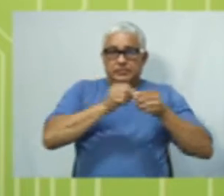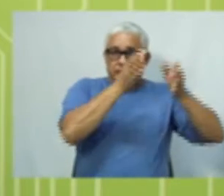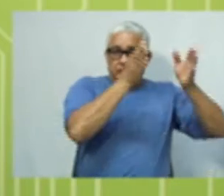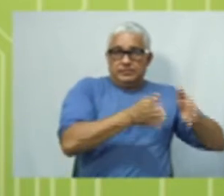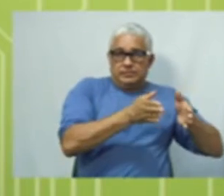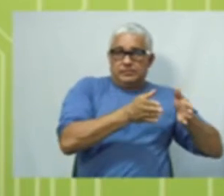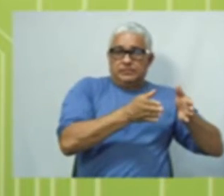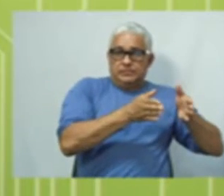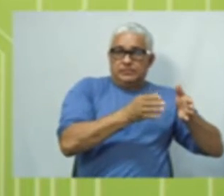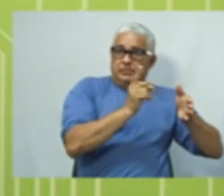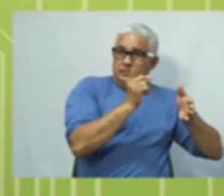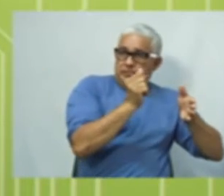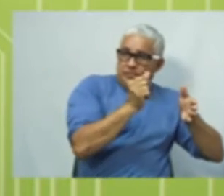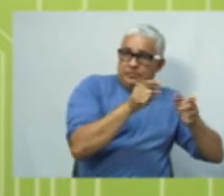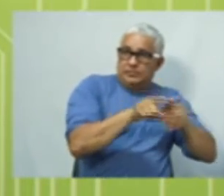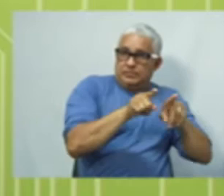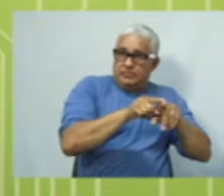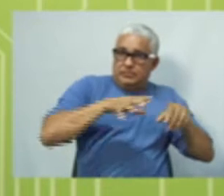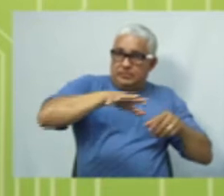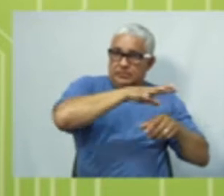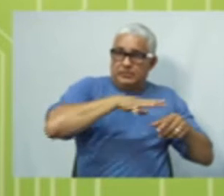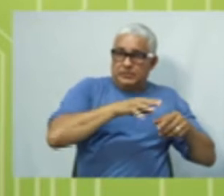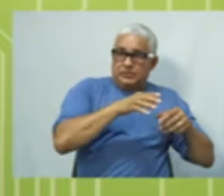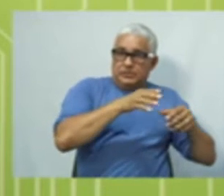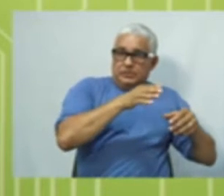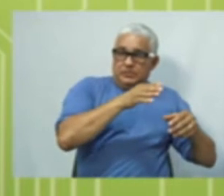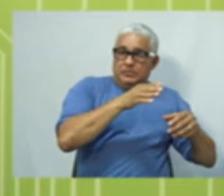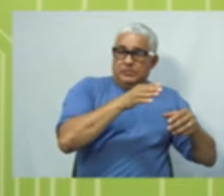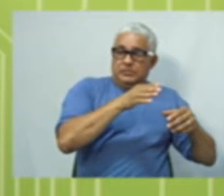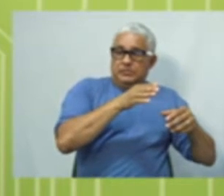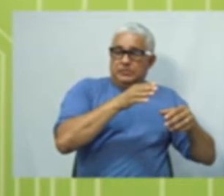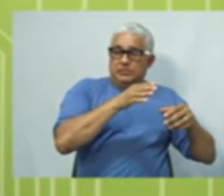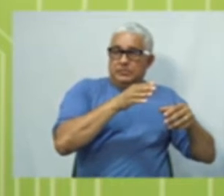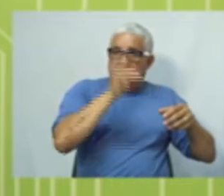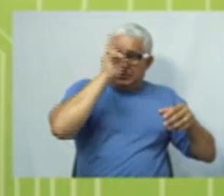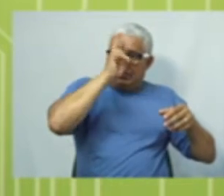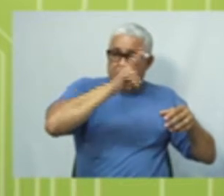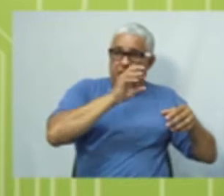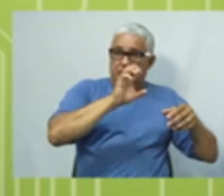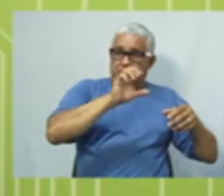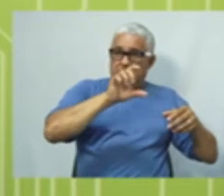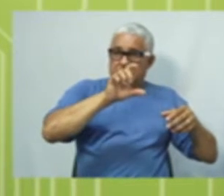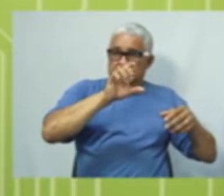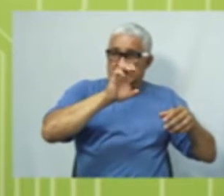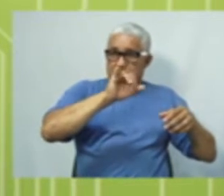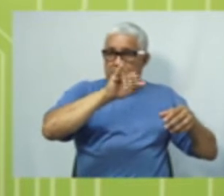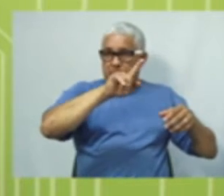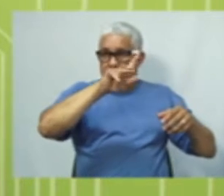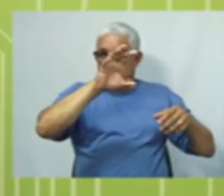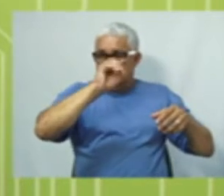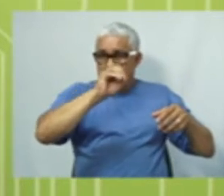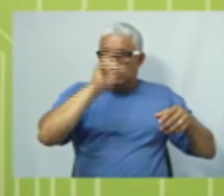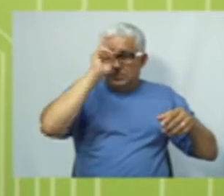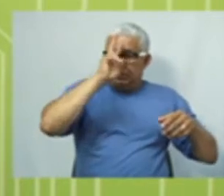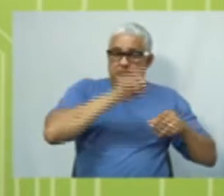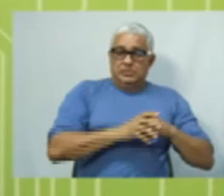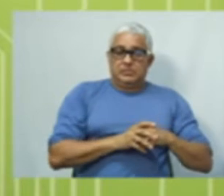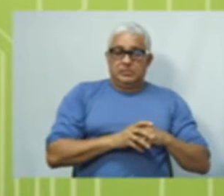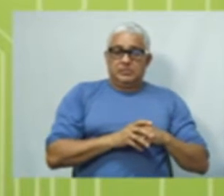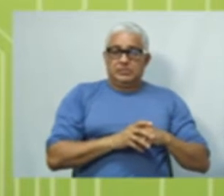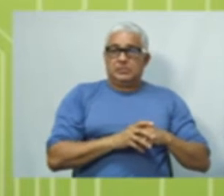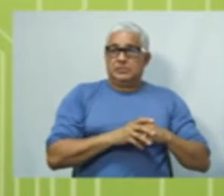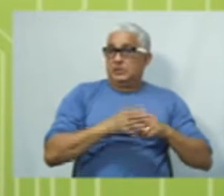estabelecido. E na área de finanças é aquele ciclo operacional. Lembra do ciclo PDCA que nós colocamos para vocês?